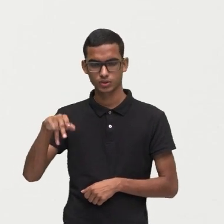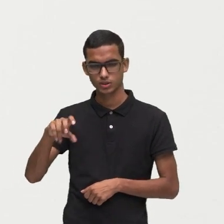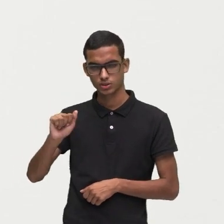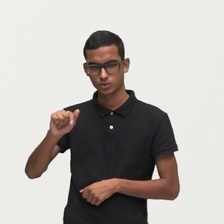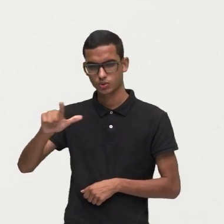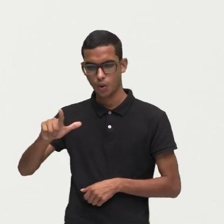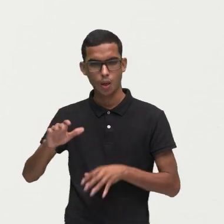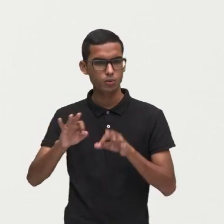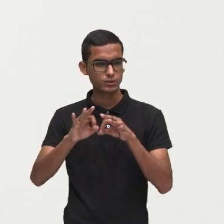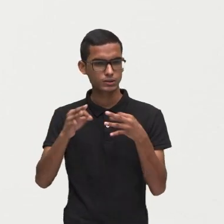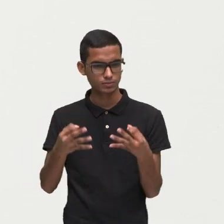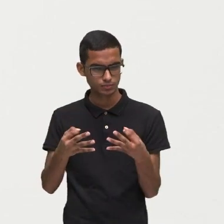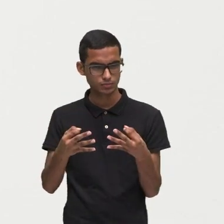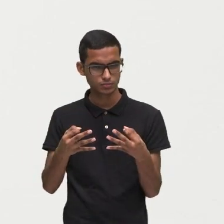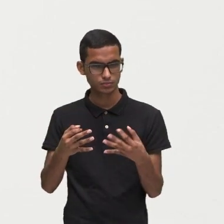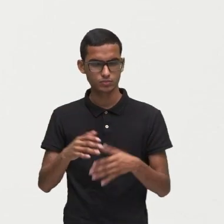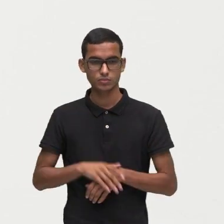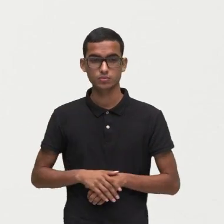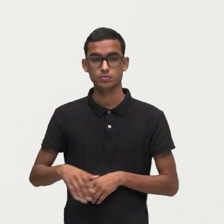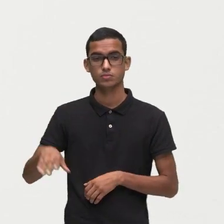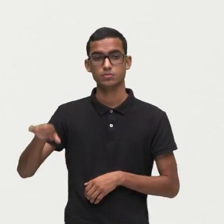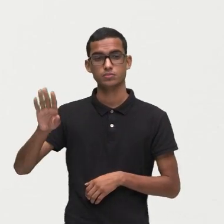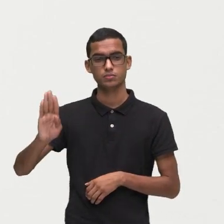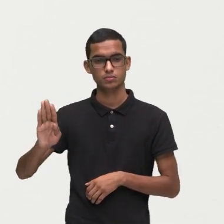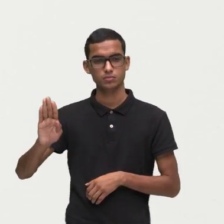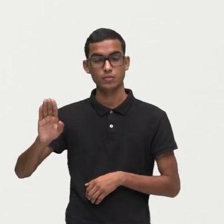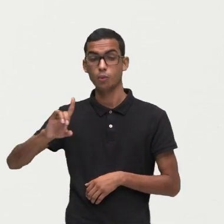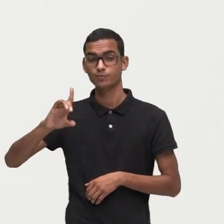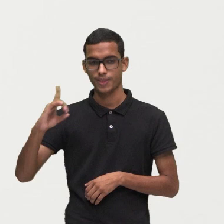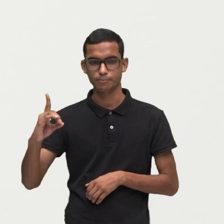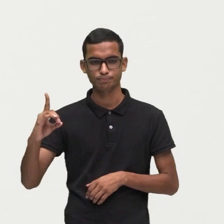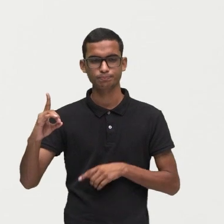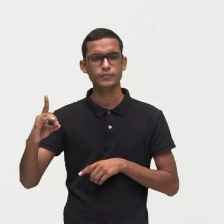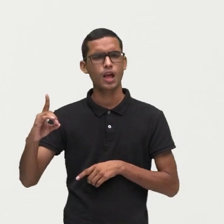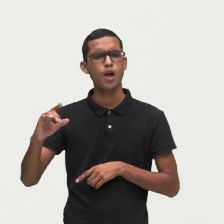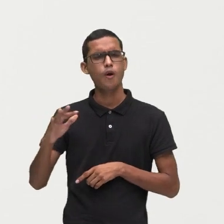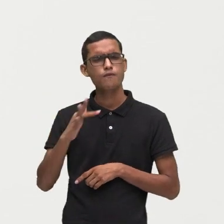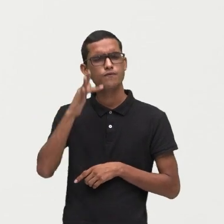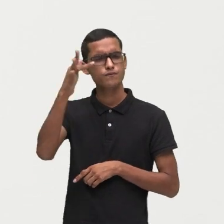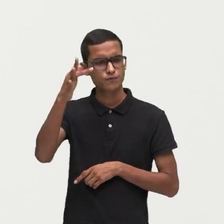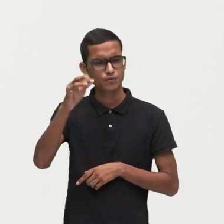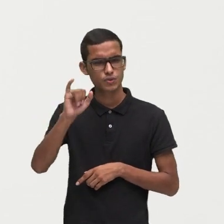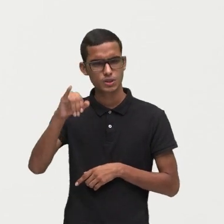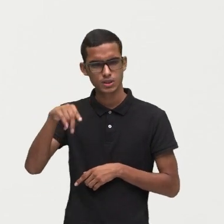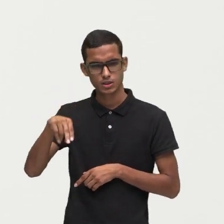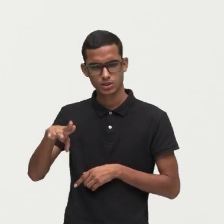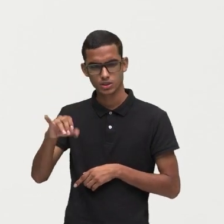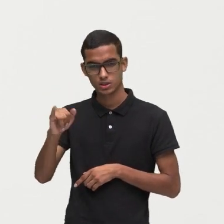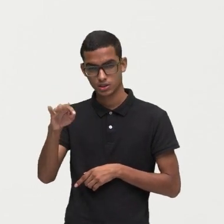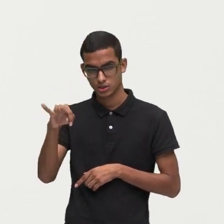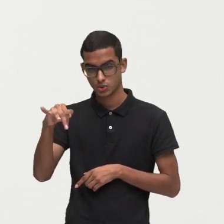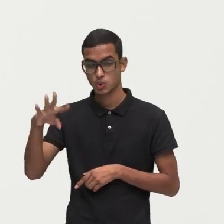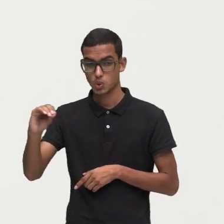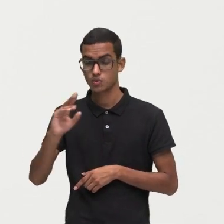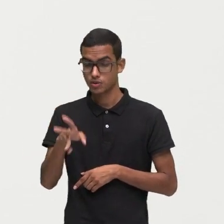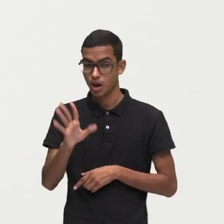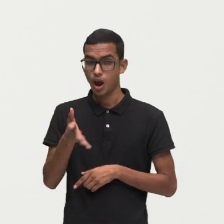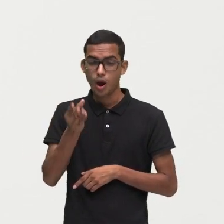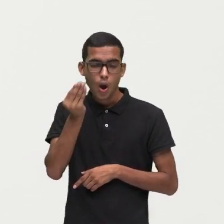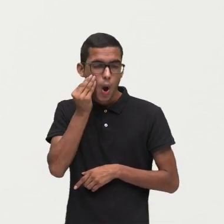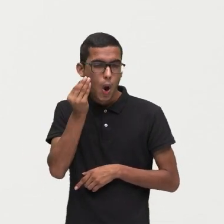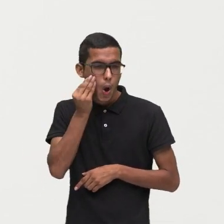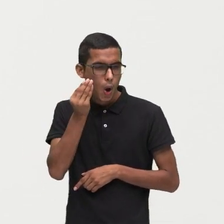né? Letra D, futuro? Não, a gente já observou que aqui nós estamos relatando